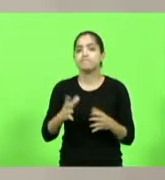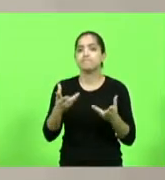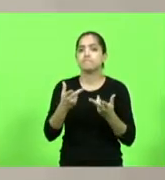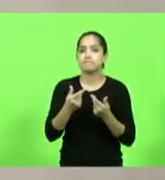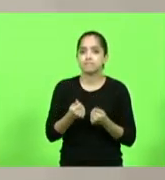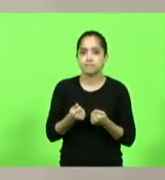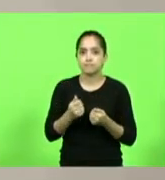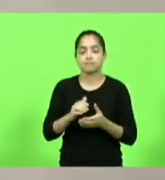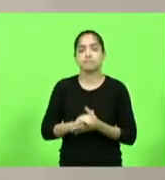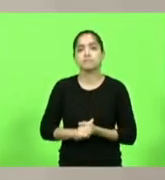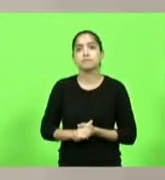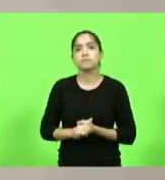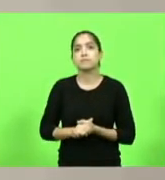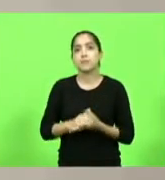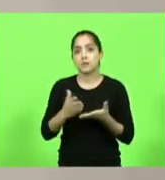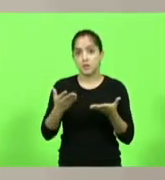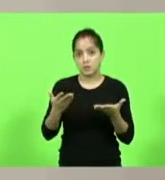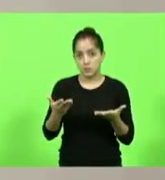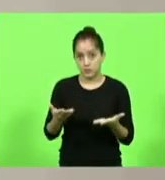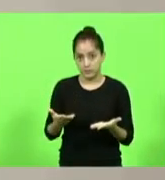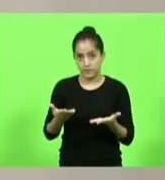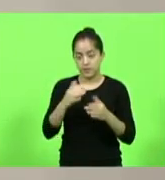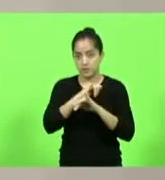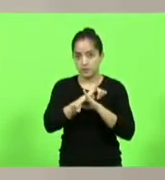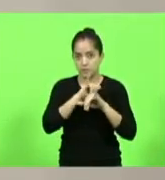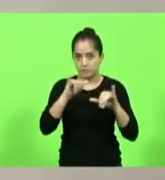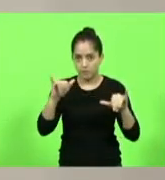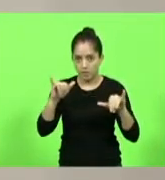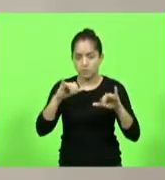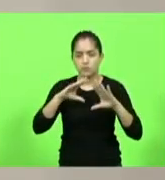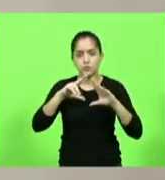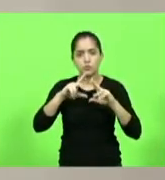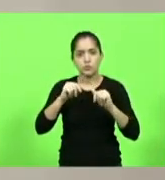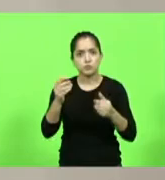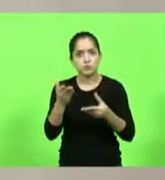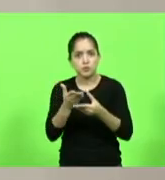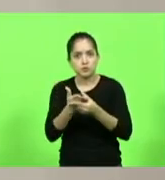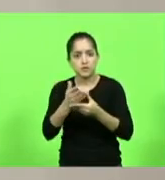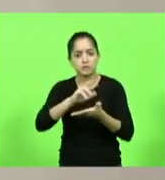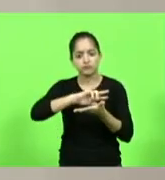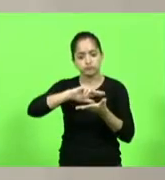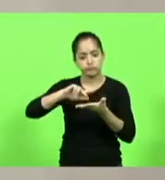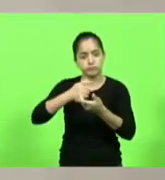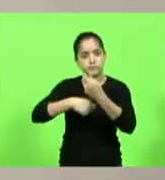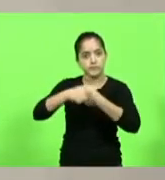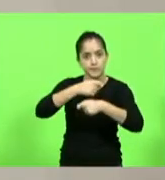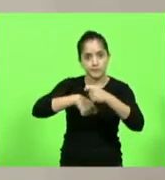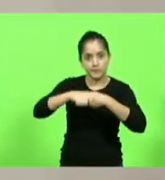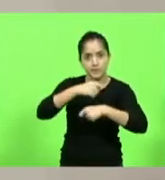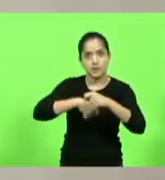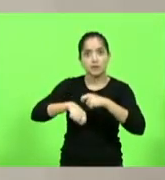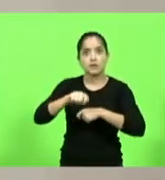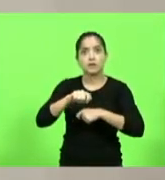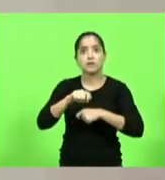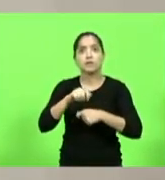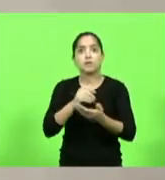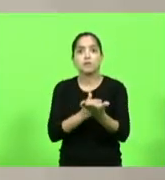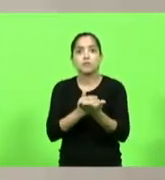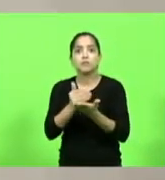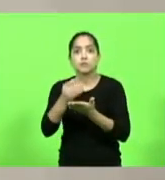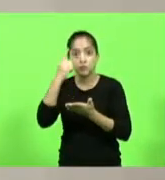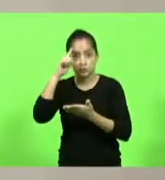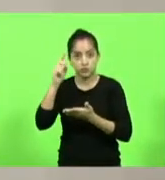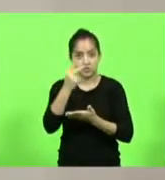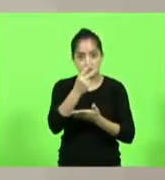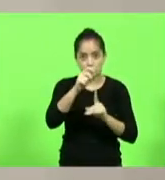eficiência. Por fim, informo que todos os processos administrativos originados a partir do dia 2 de